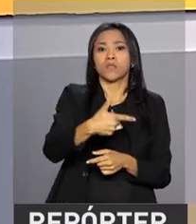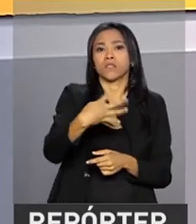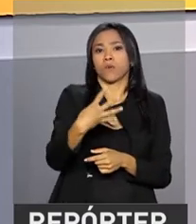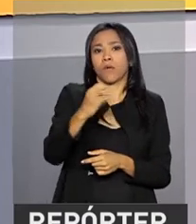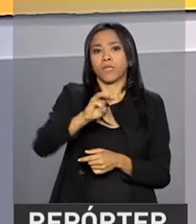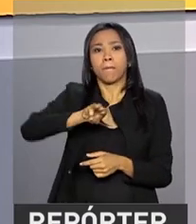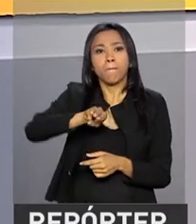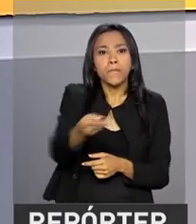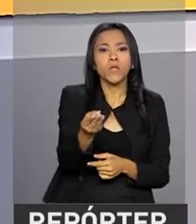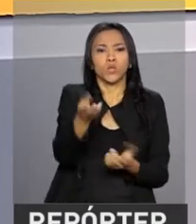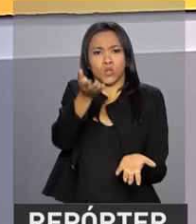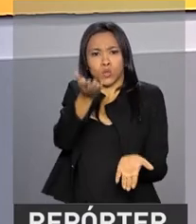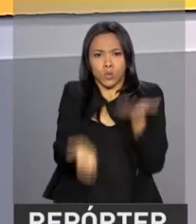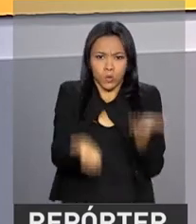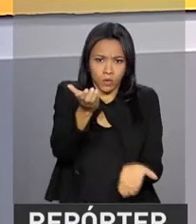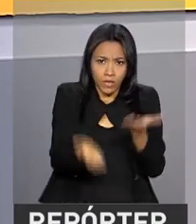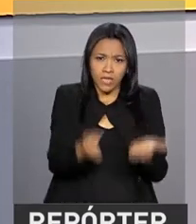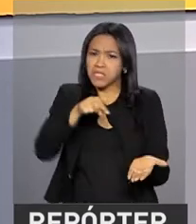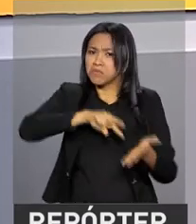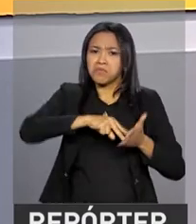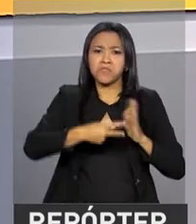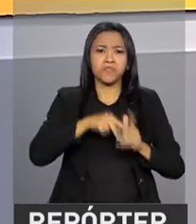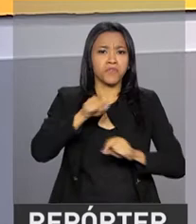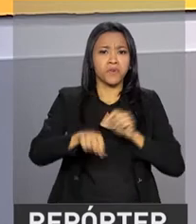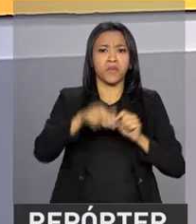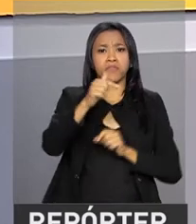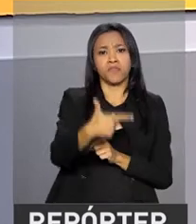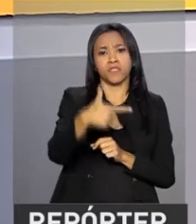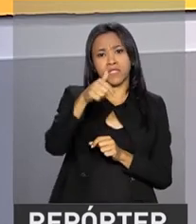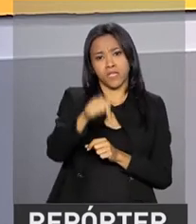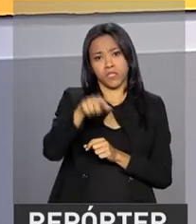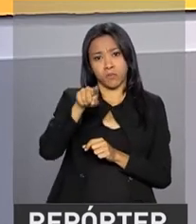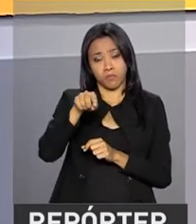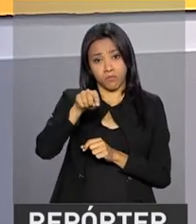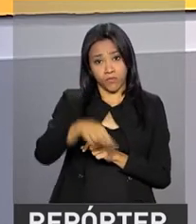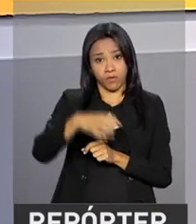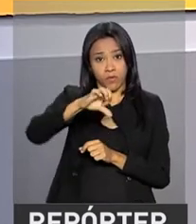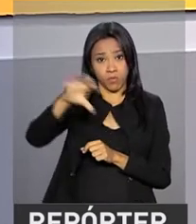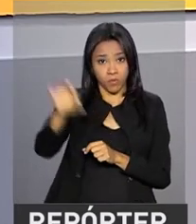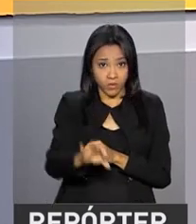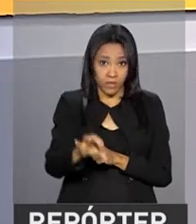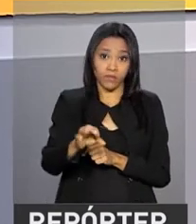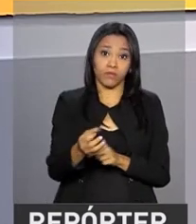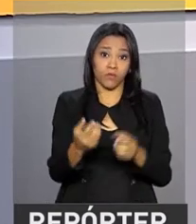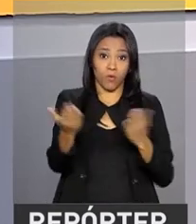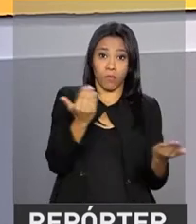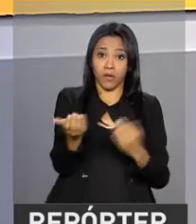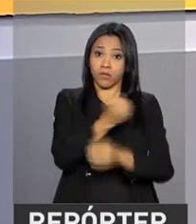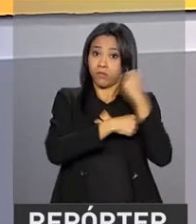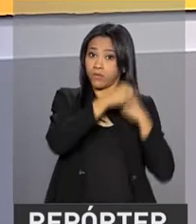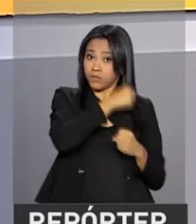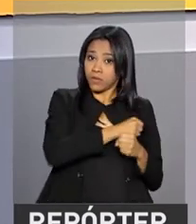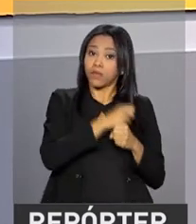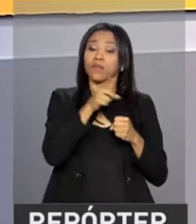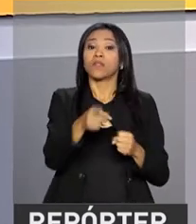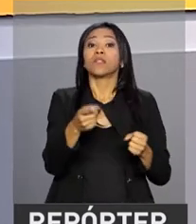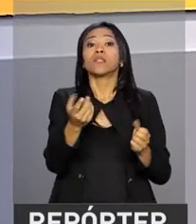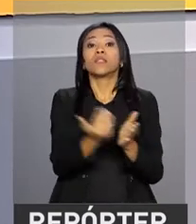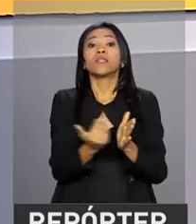crescimento de 27,9% em relação à safra passada. No caso do milho, a primeira safra teve um crescimento